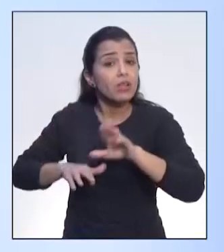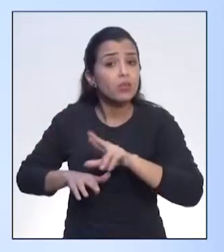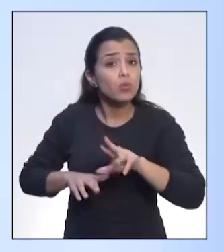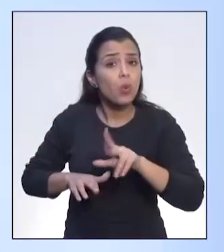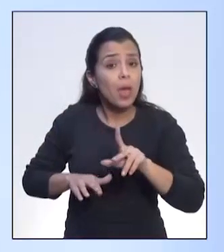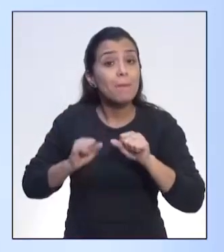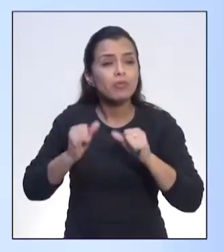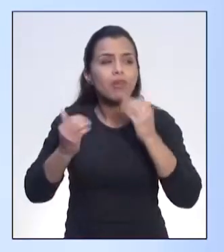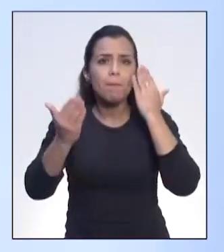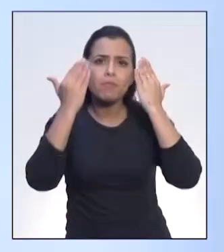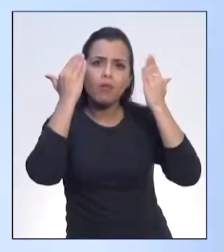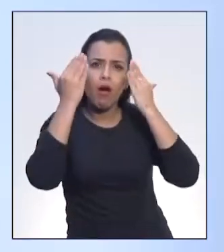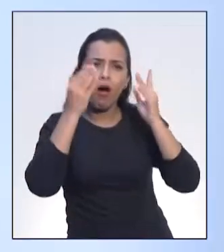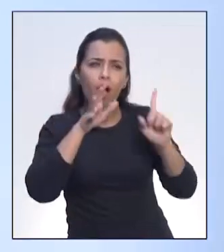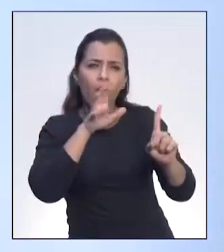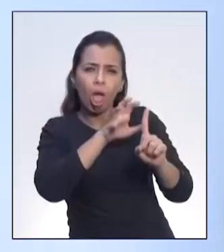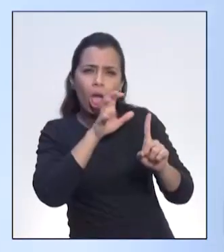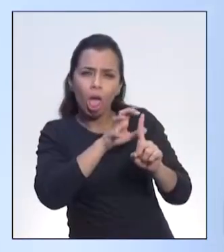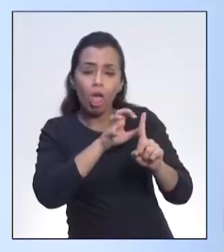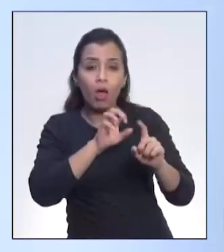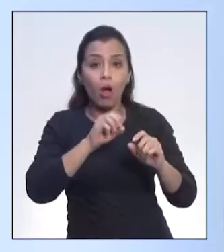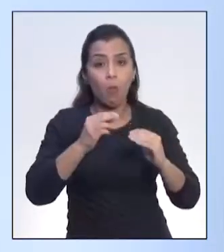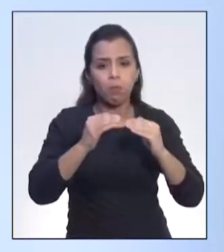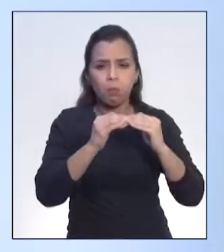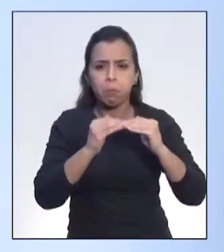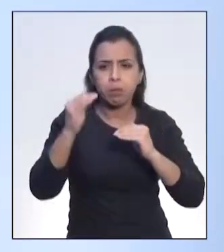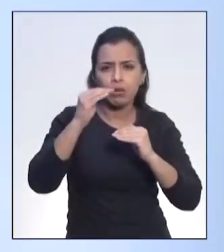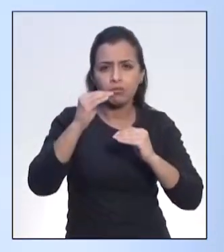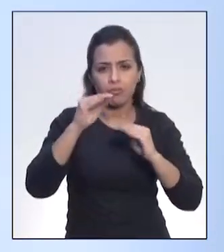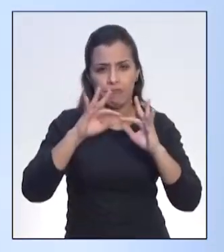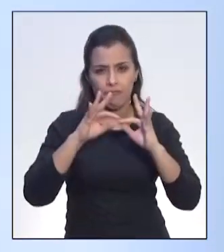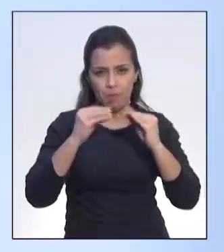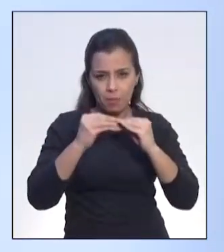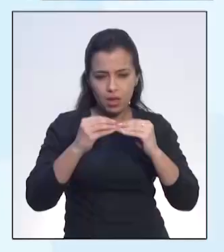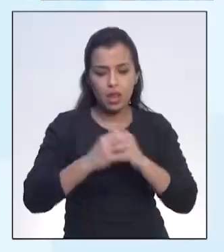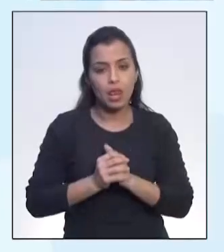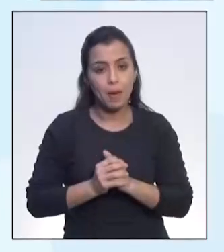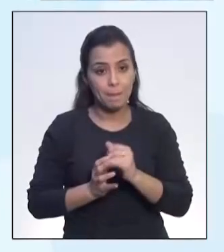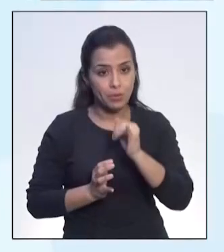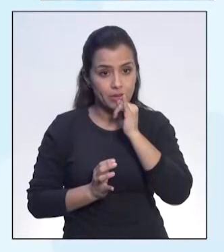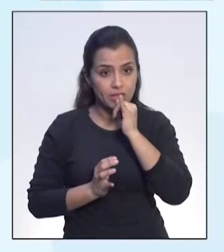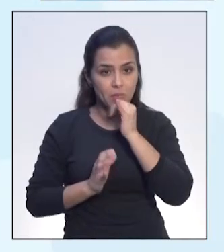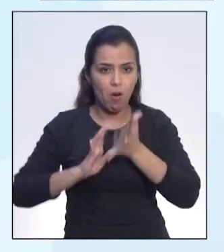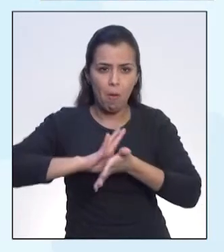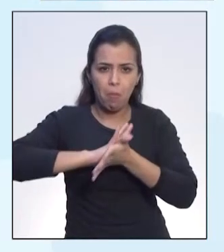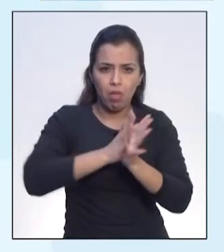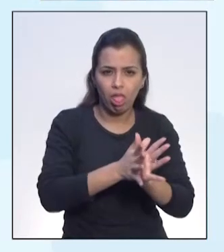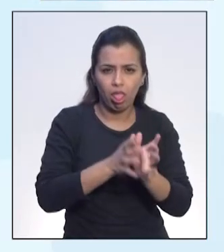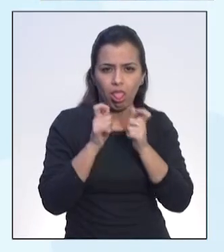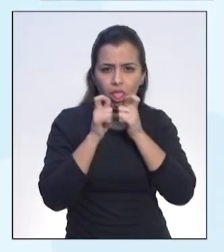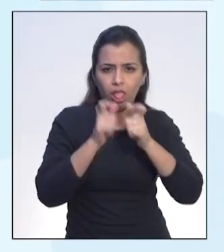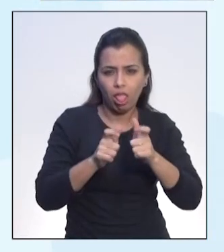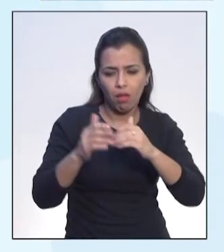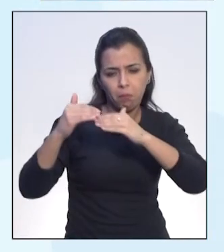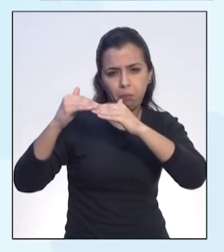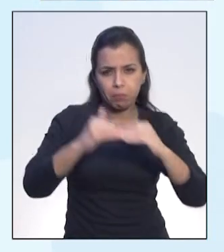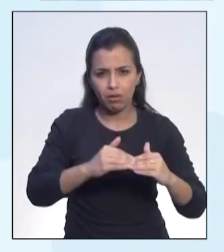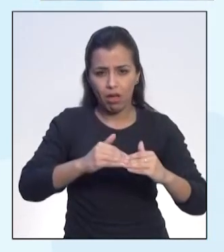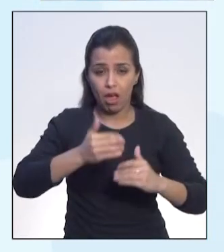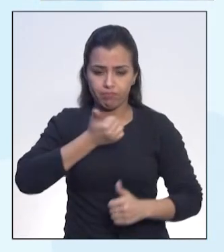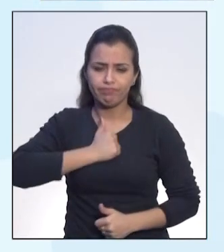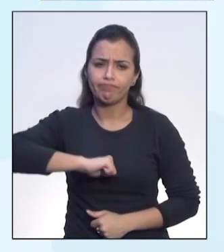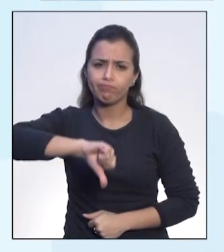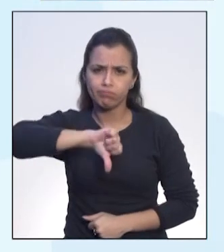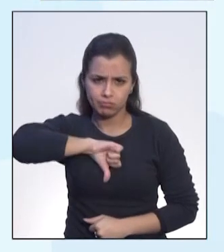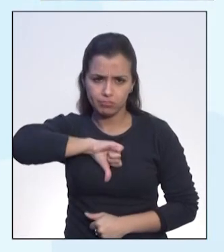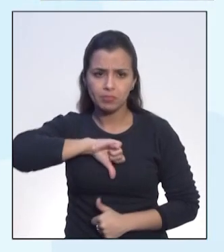ser psicológica, pode ser patrimonial, como aqui os exemplos, né? Humilhar, xingar, diminuir a autoestima